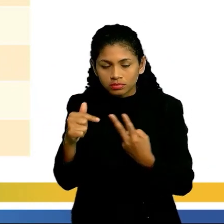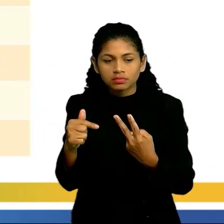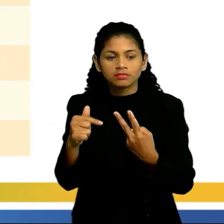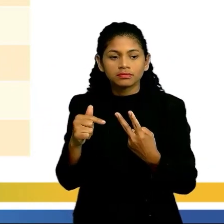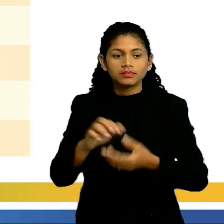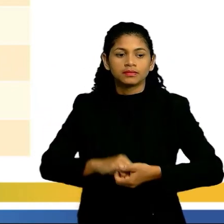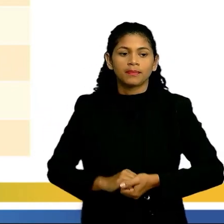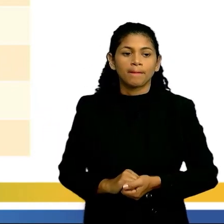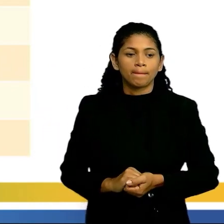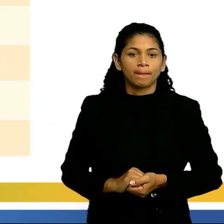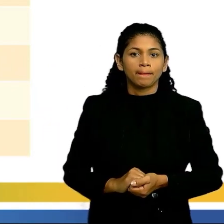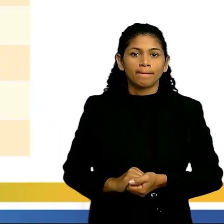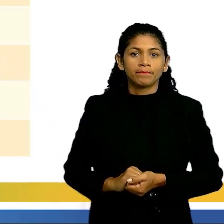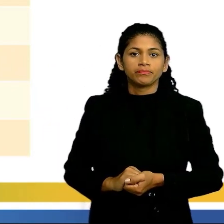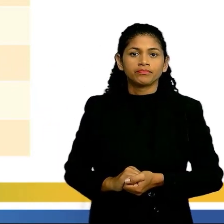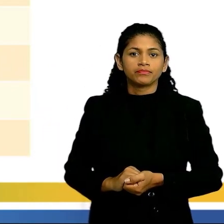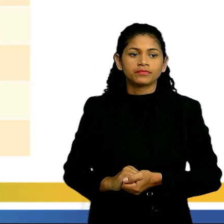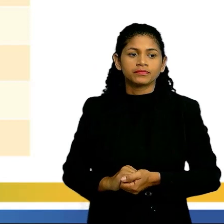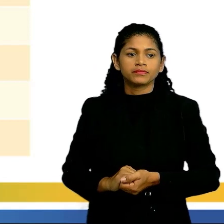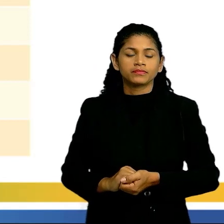realidade é a escuridão.